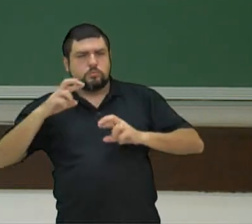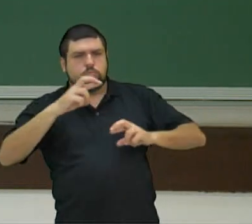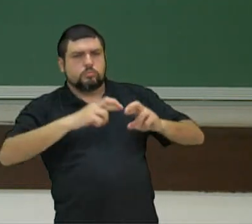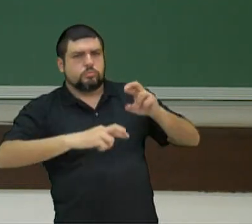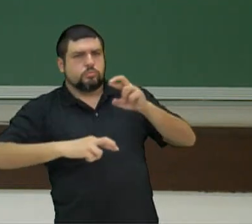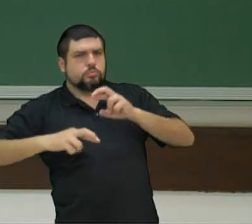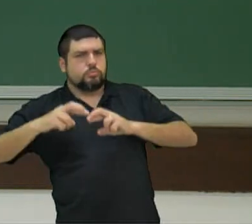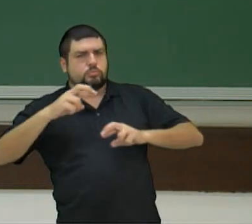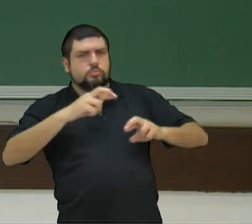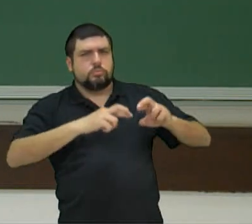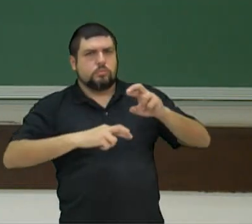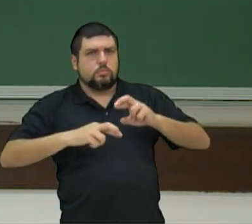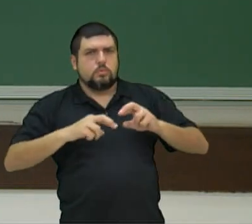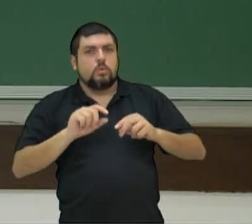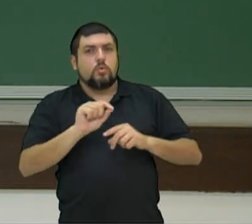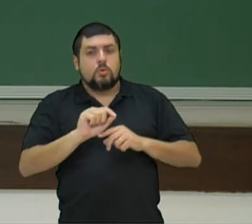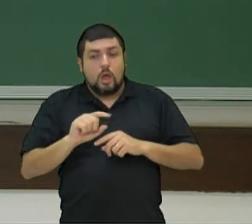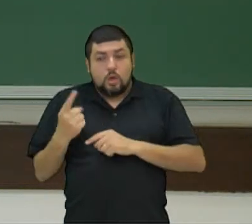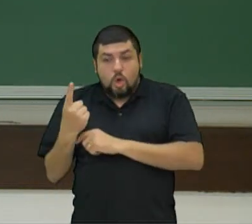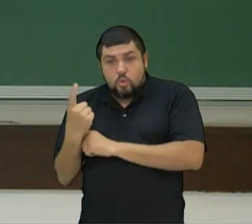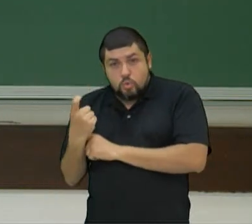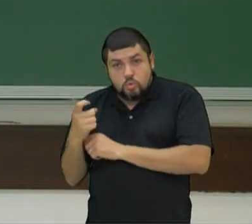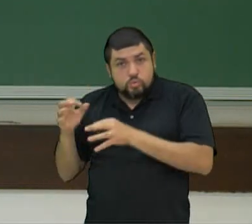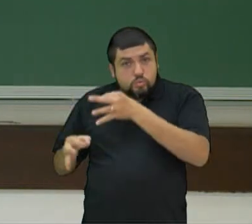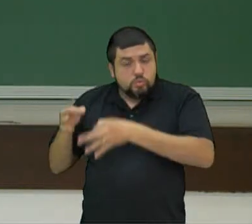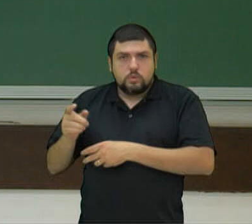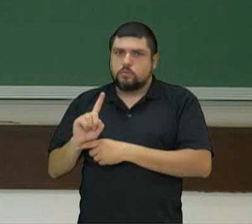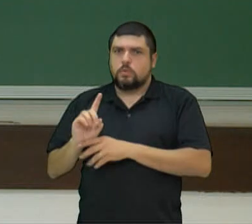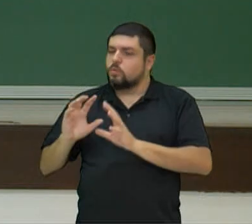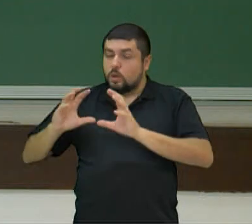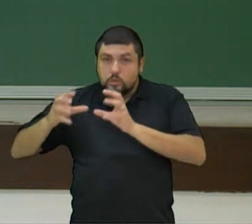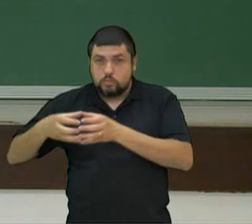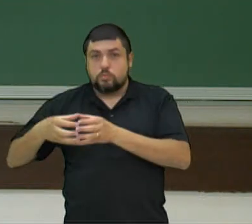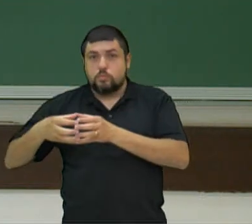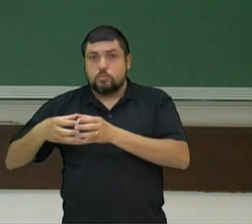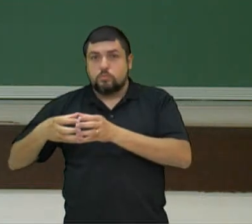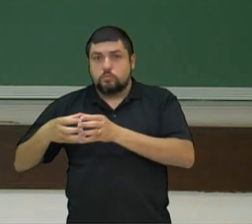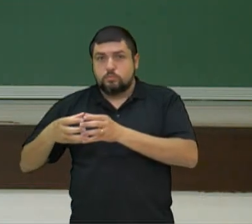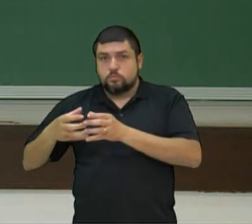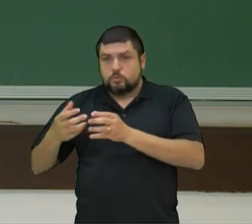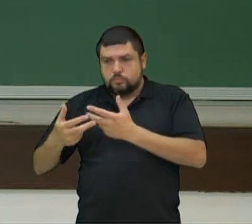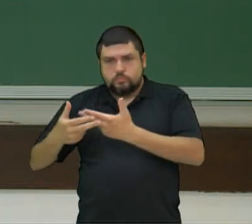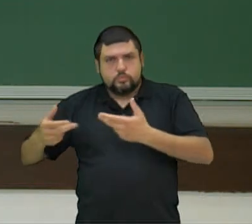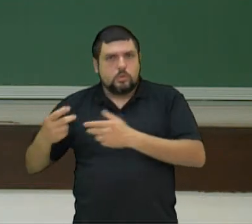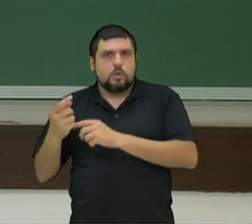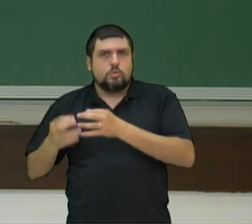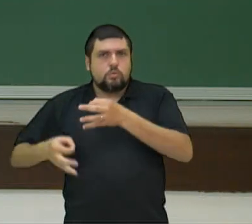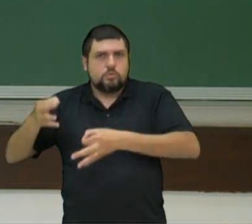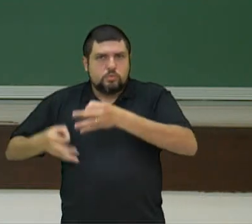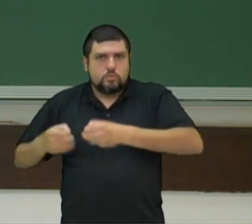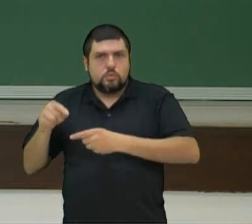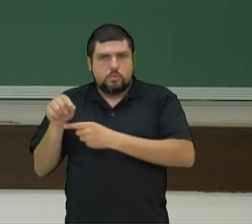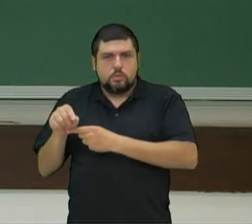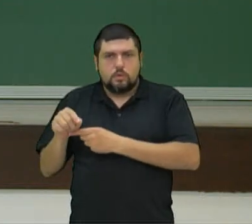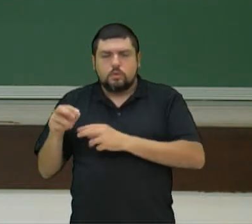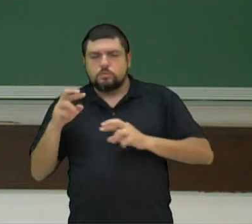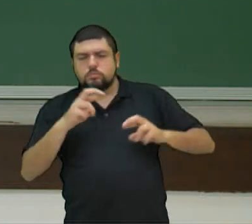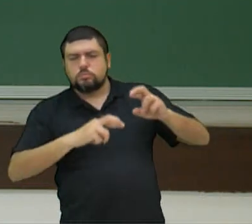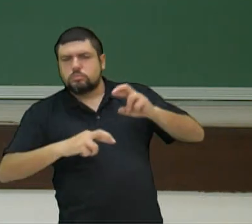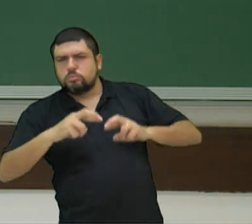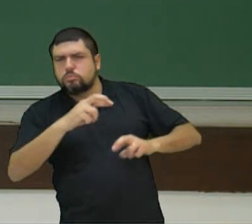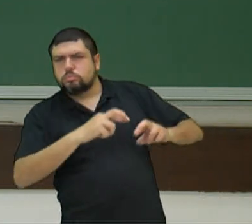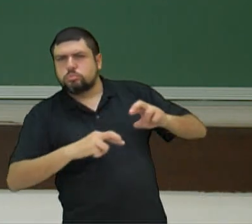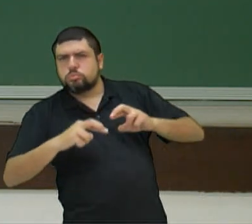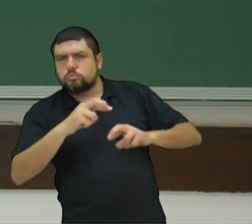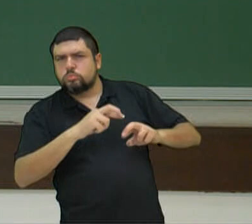desses esportes é um único juiz, é um grupo de juízes. Esses juízes atribuem uma nota e, de acordo